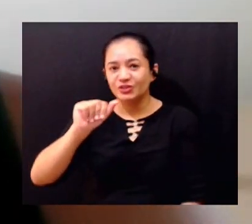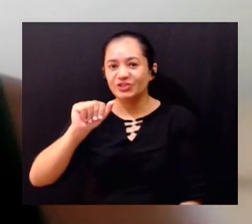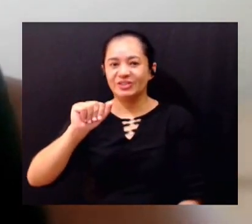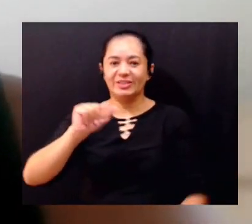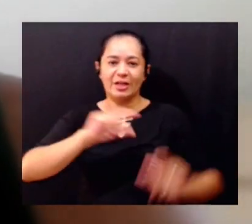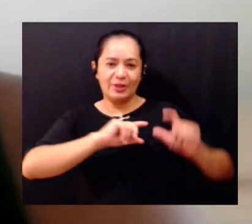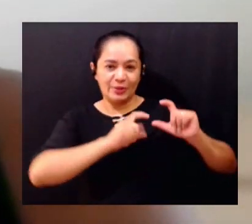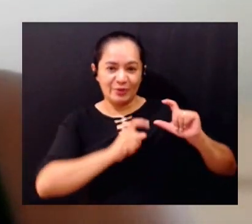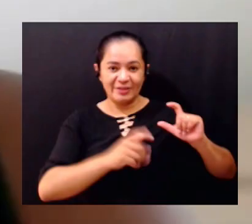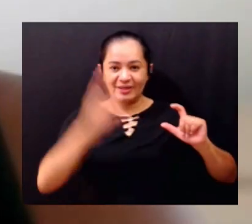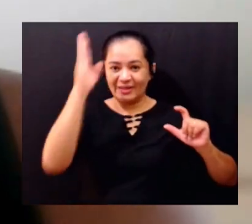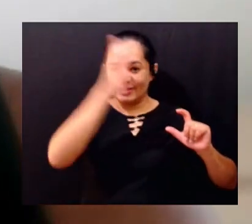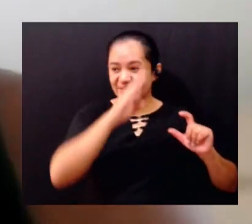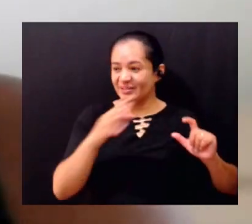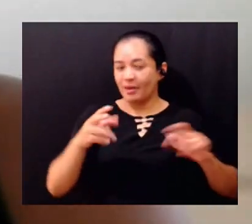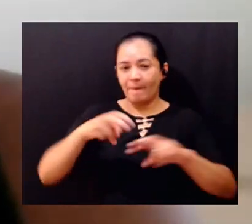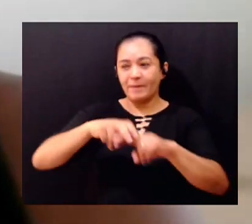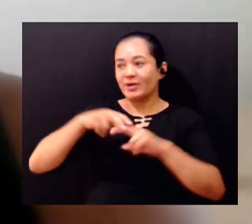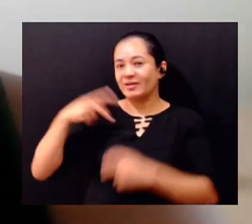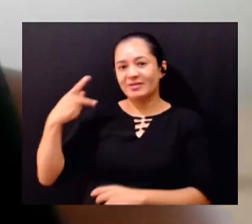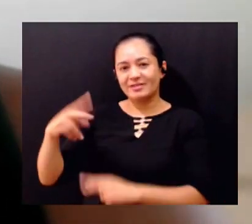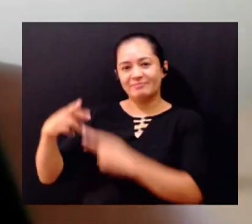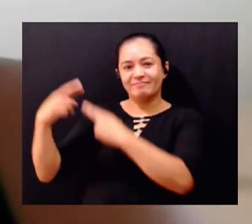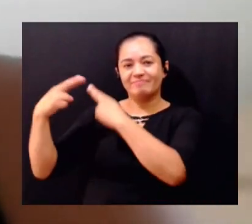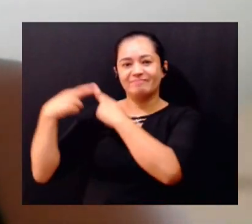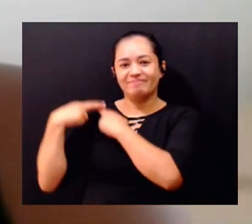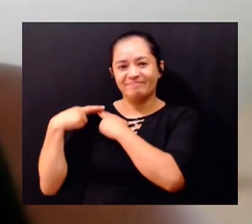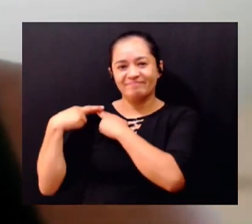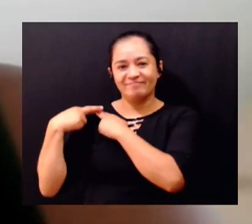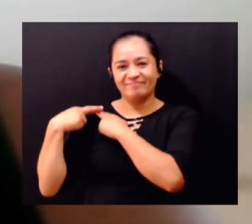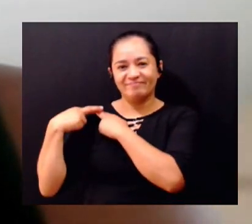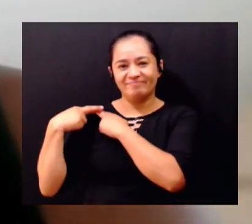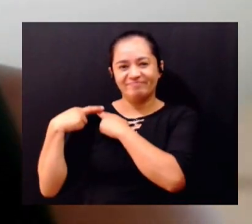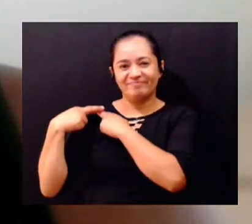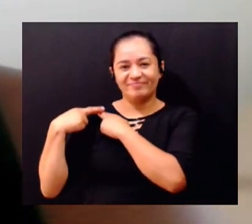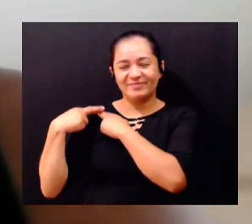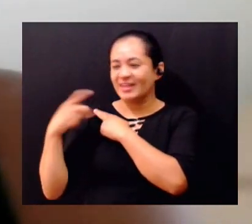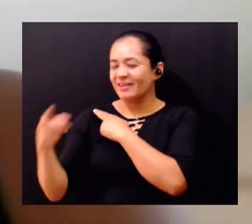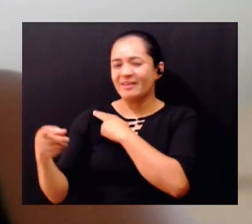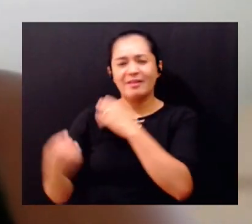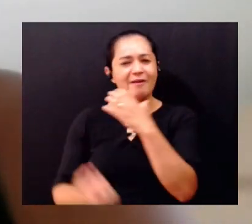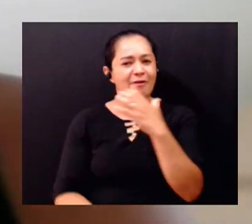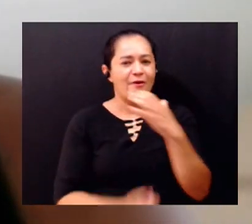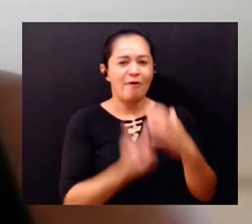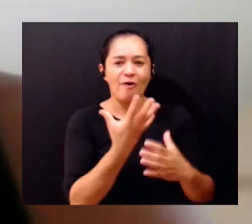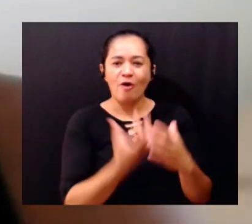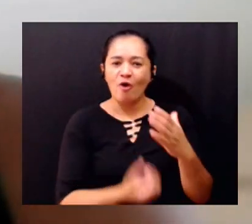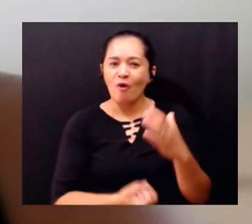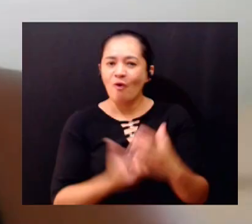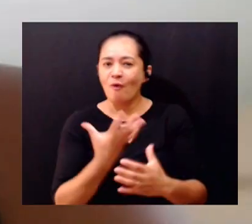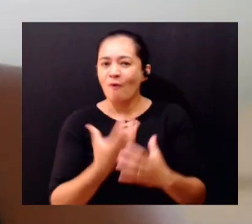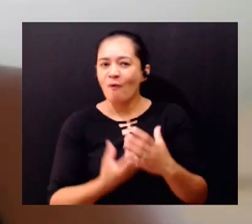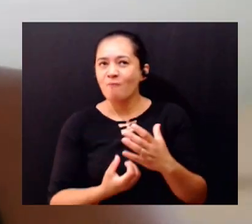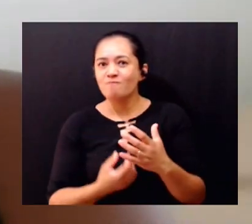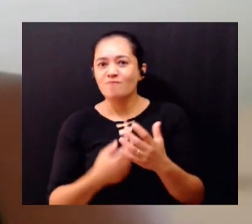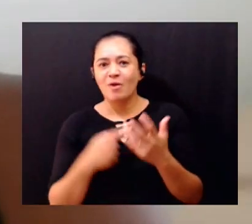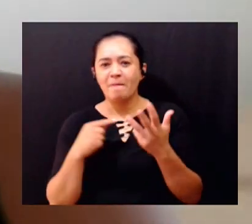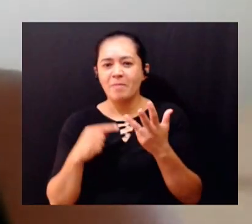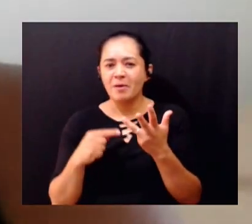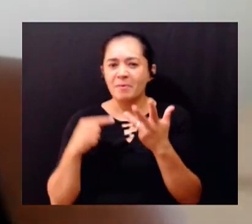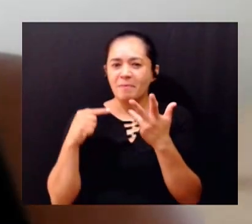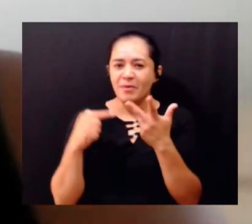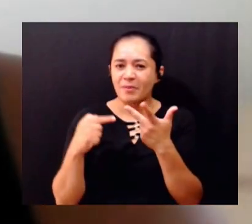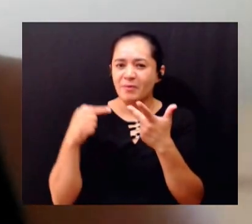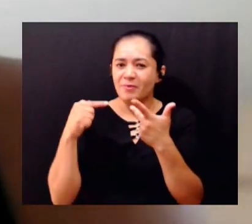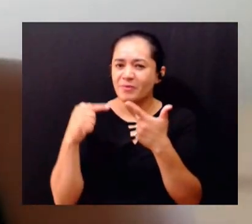que foi um precursor da imprensa brasileira. Ele criou o Diabo Coxo, criou Vida Fluminense,